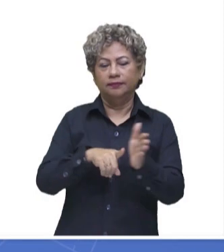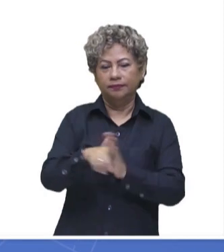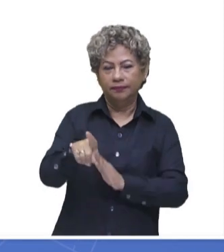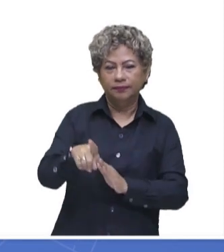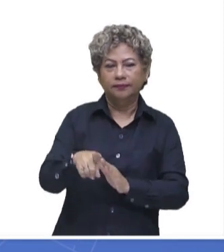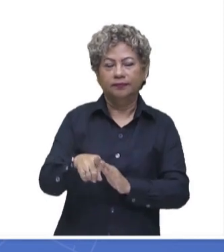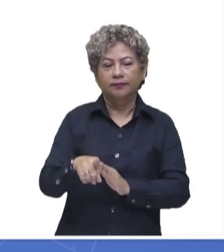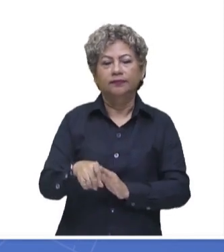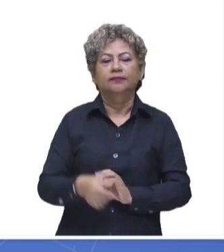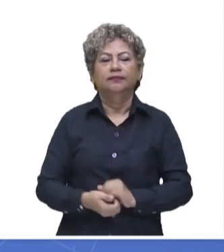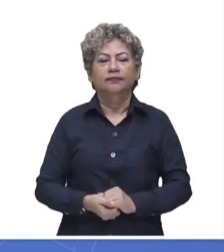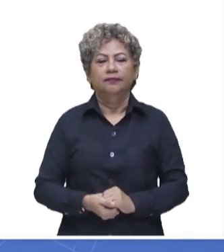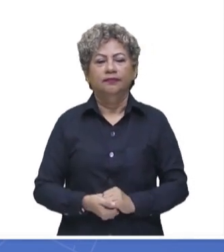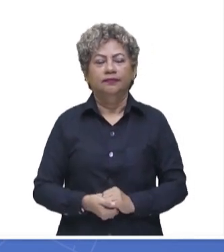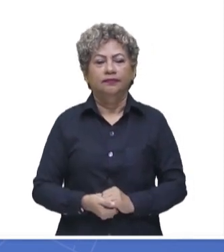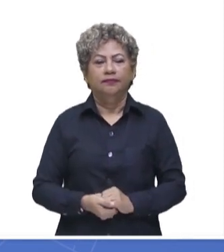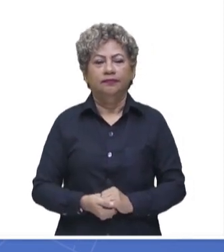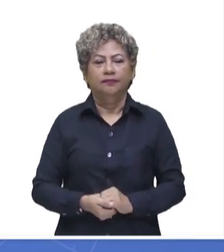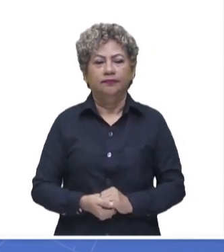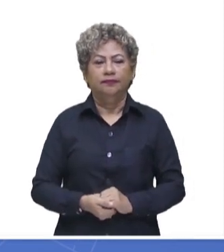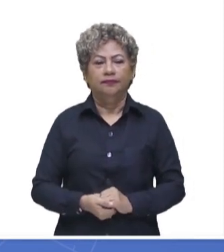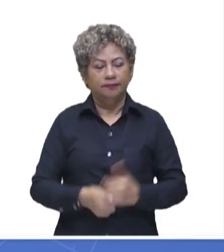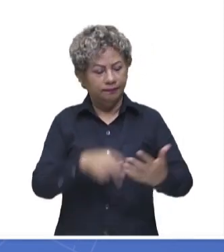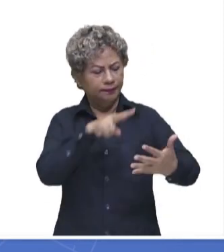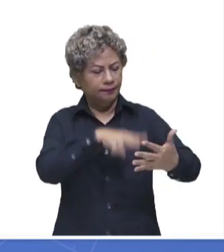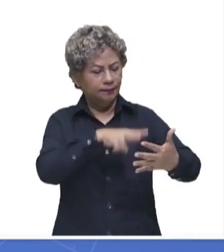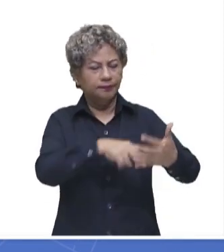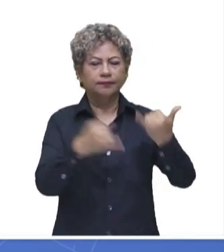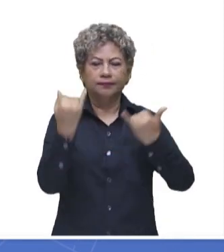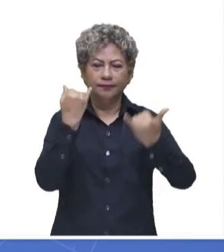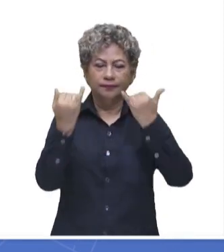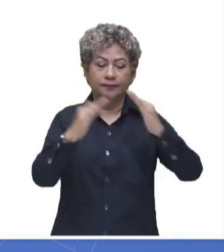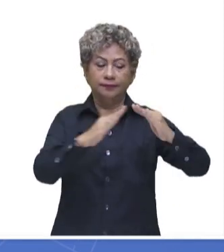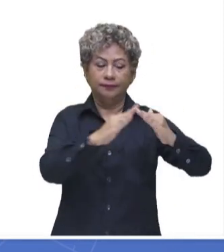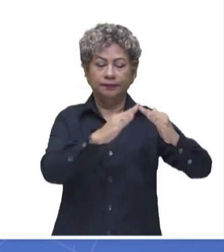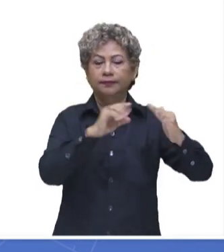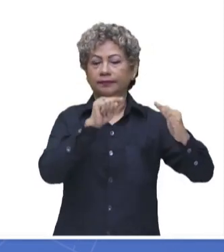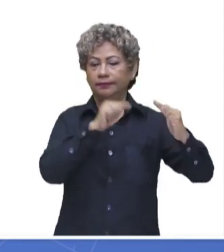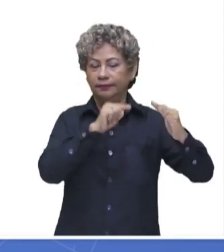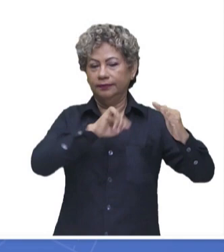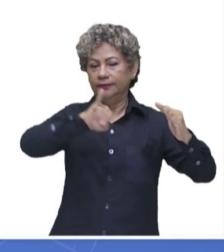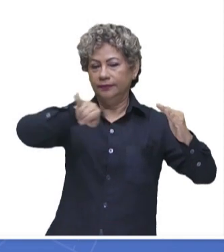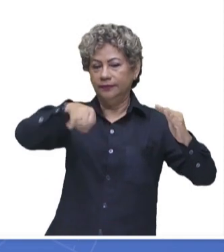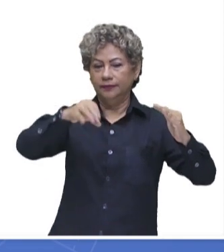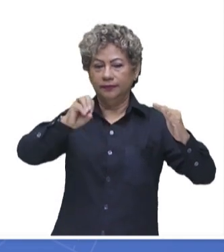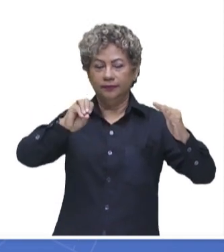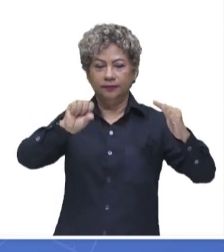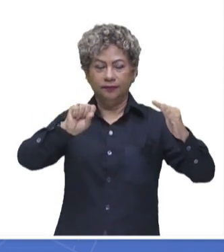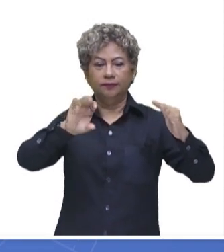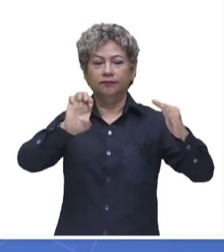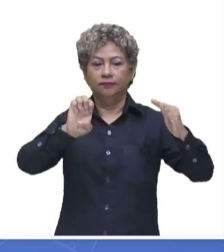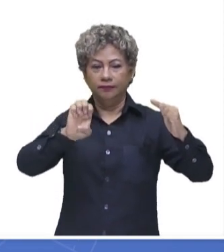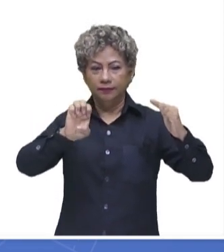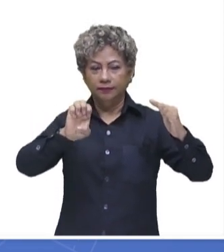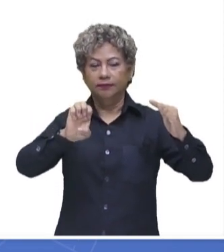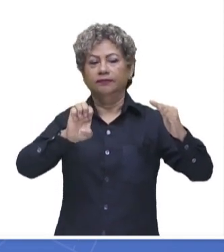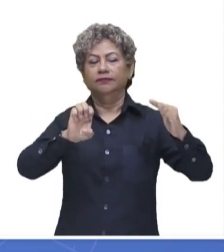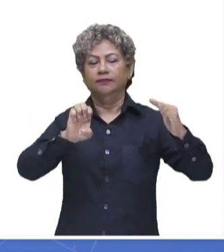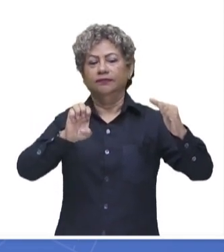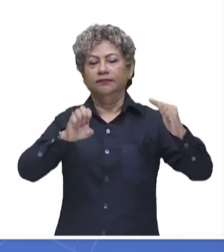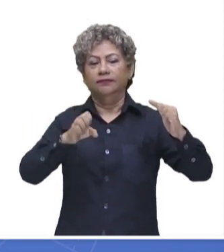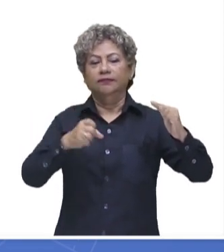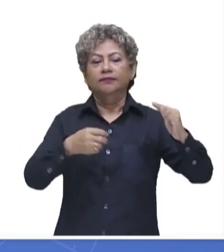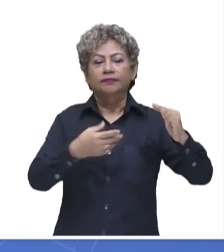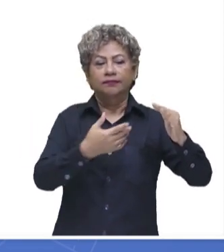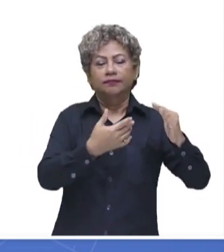a resposta correta. Olha só, aí na casa do José, ele fez aí as medições, né? Colocou num gráfico bem bonito e